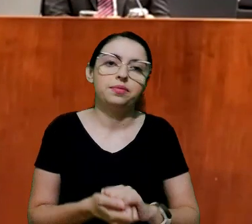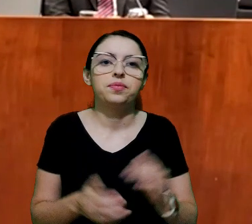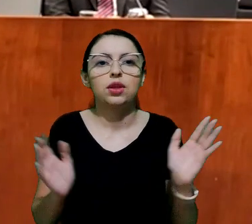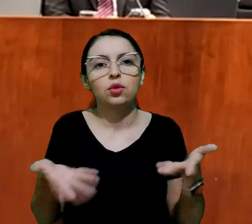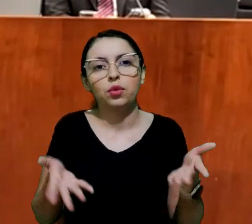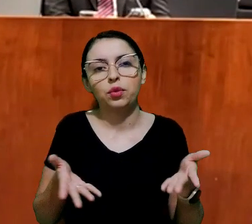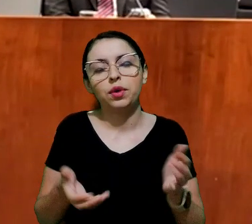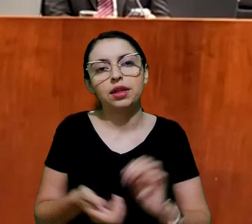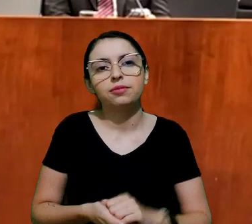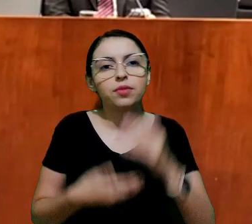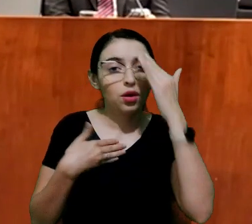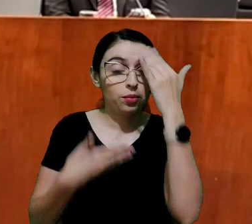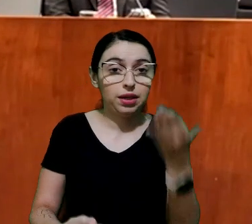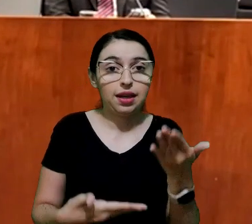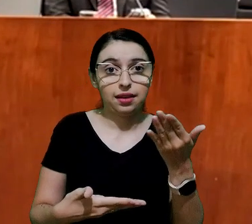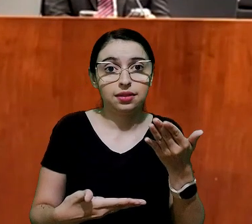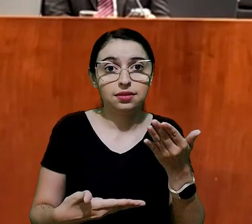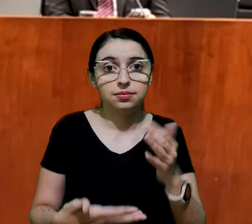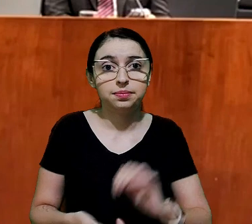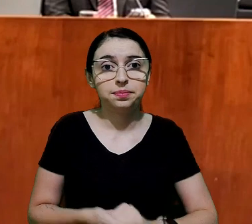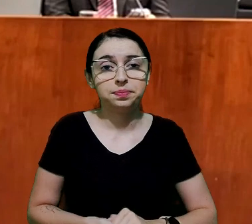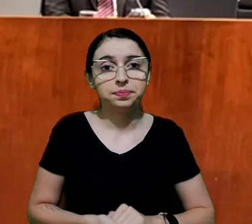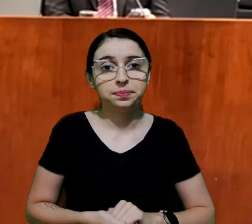manhã. Muito obrigada.